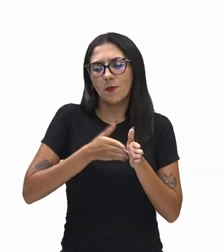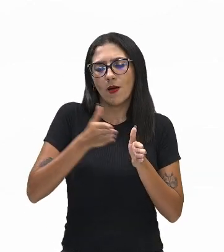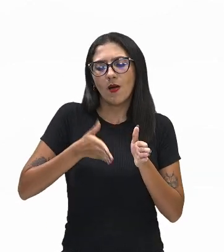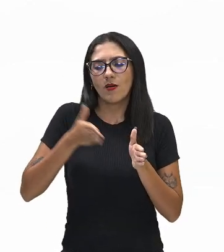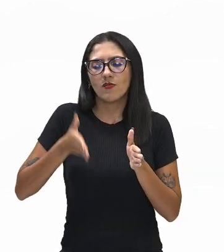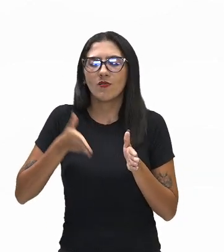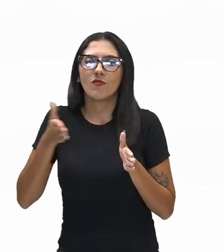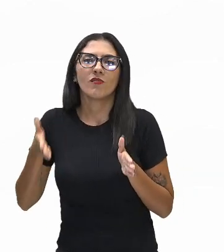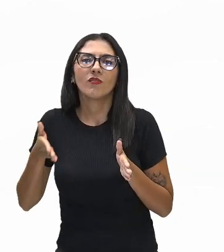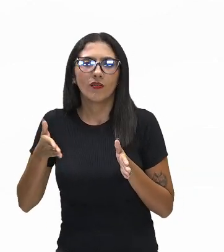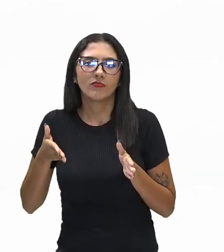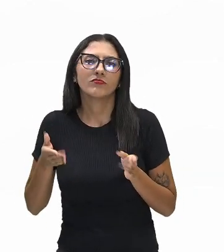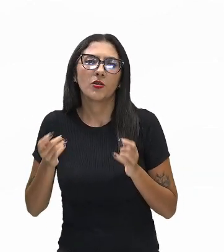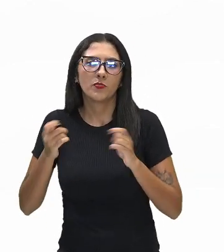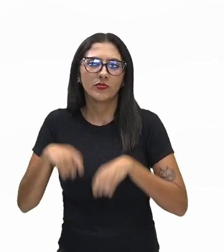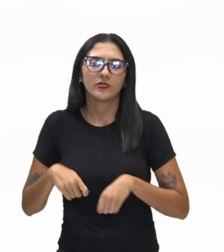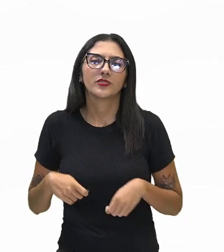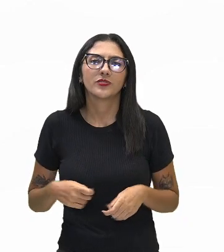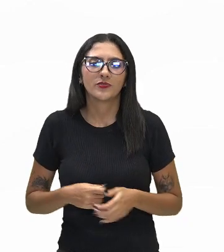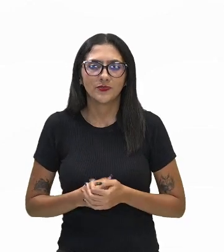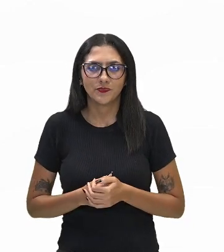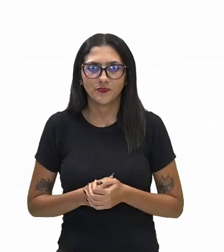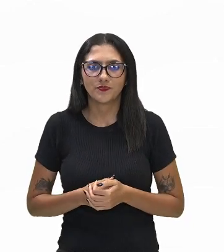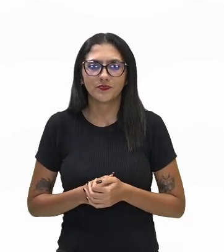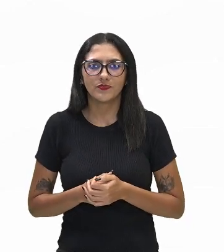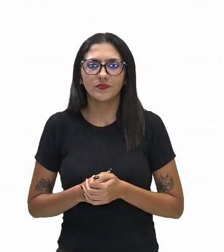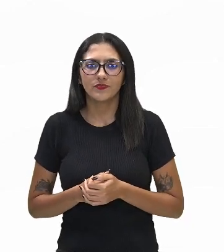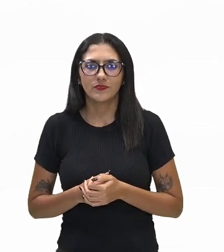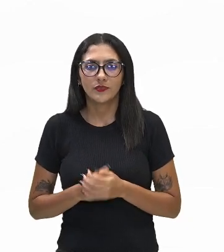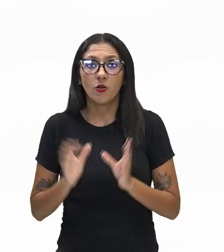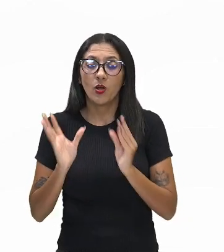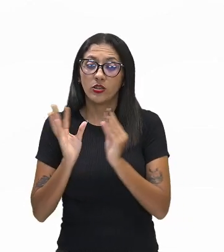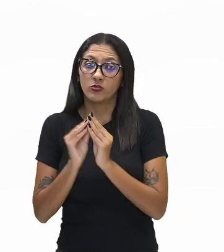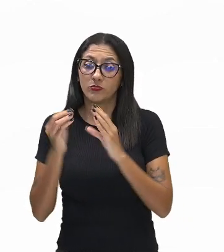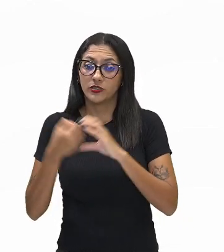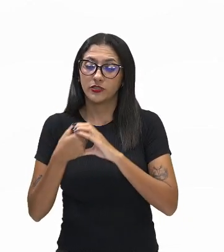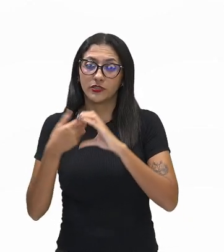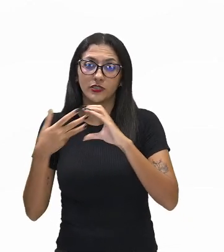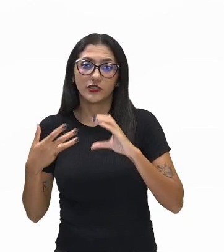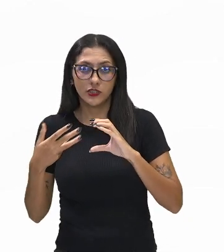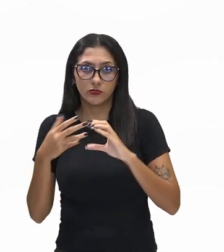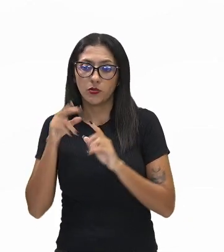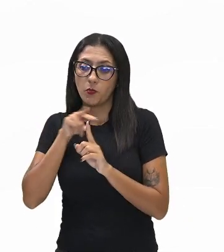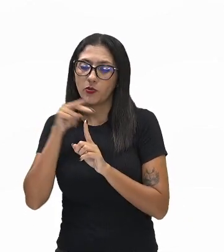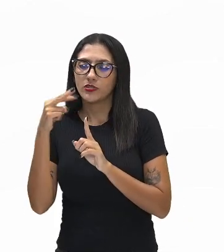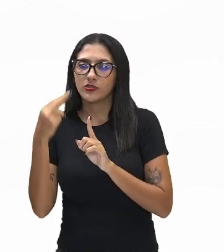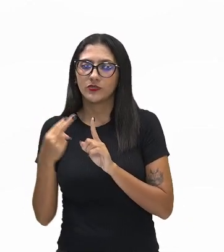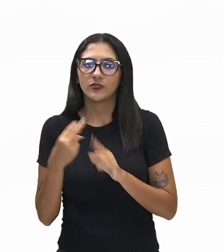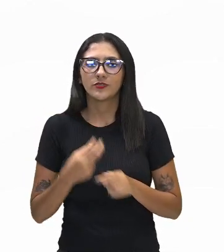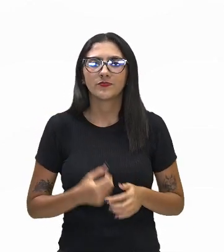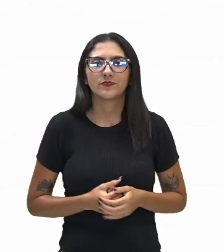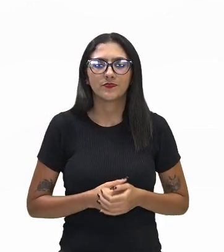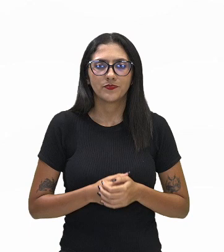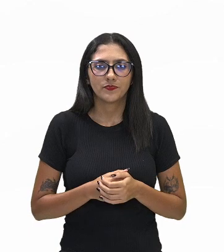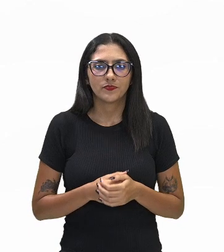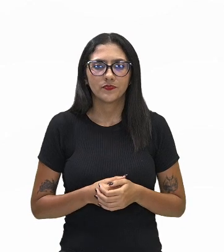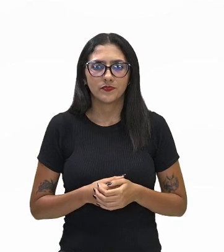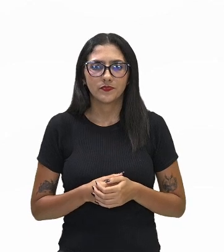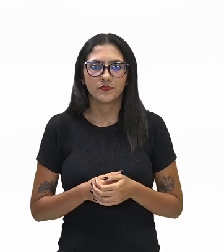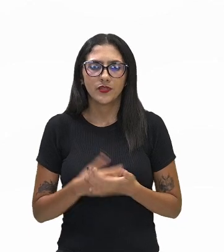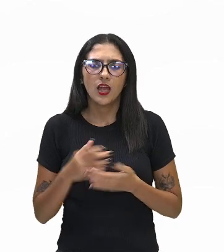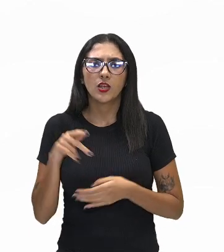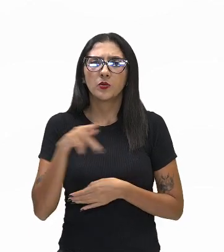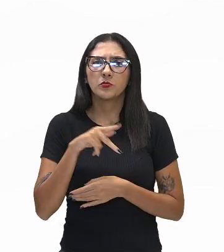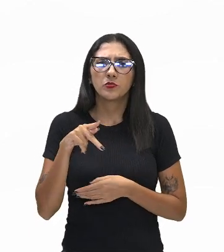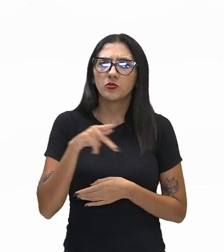também é, né, um resumo, mas com essa diferença, né? Quando coloca crítica, aí o professor pede, olha, faça um resumo crítico. Tem gente que